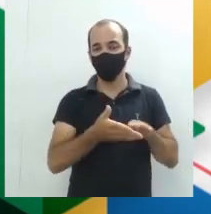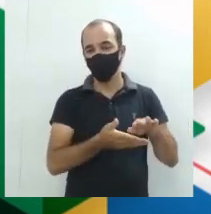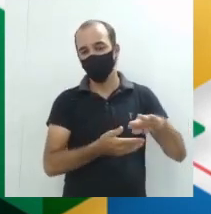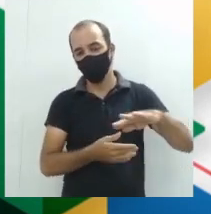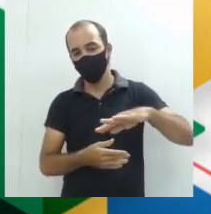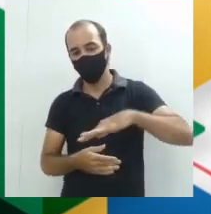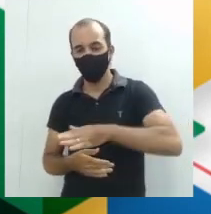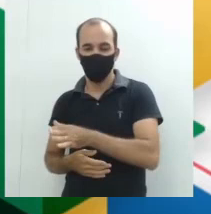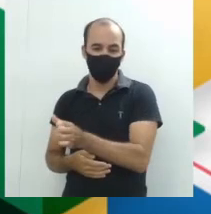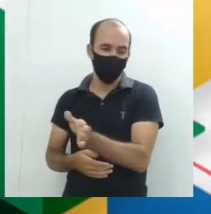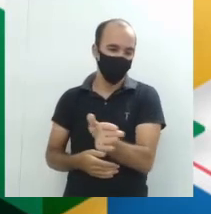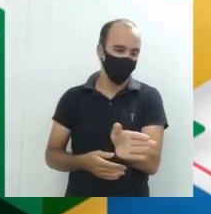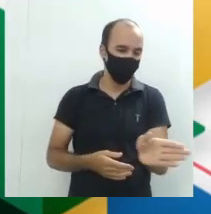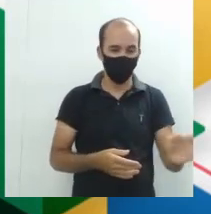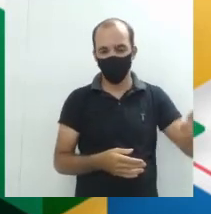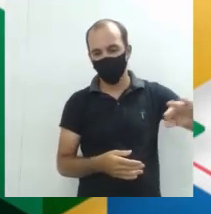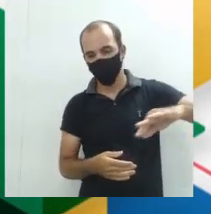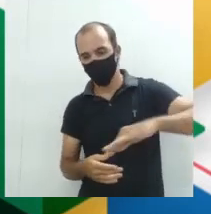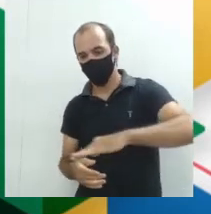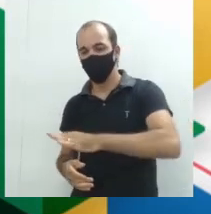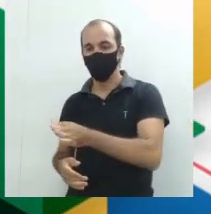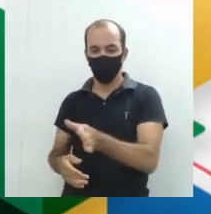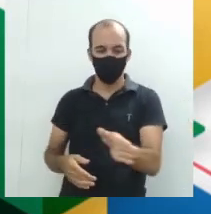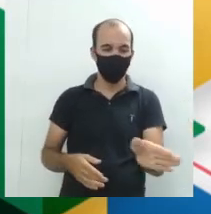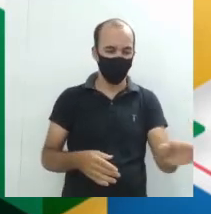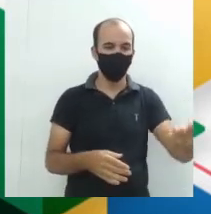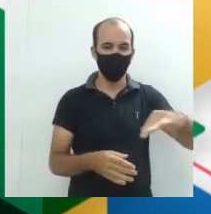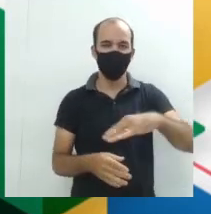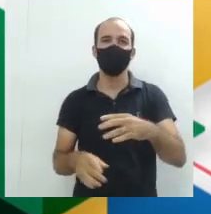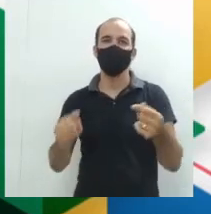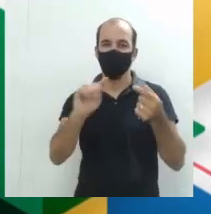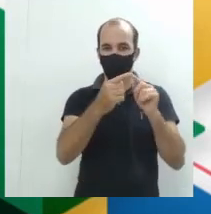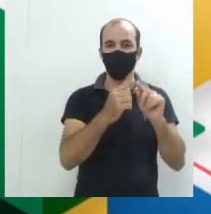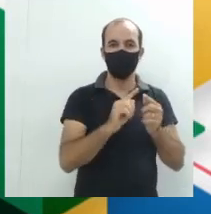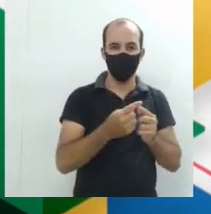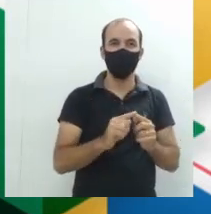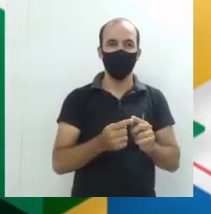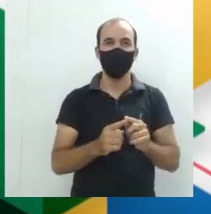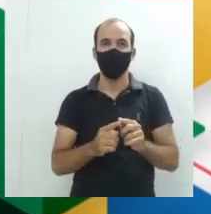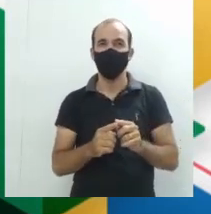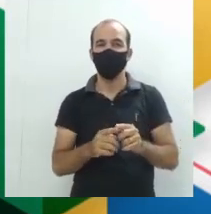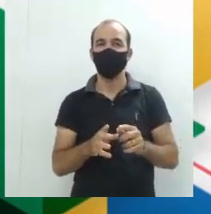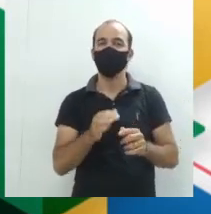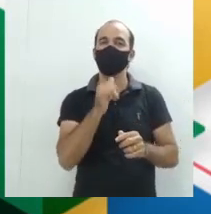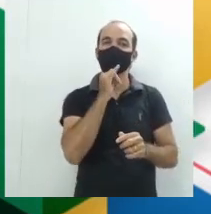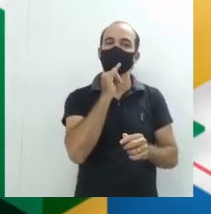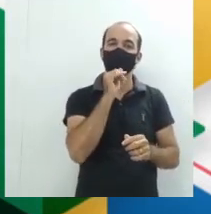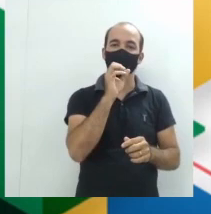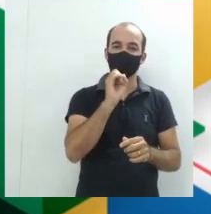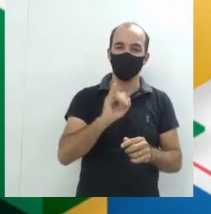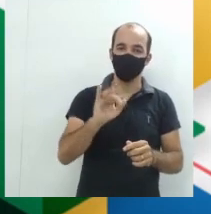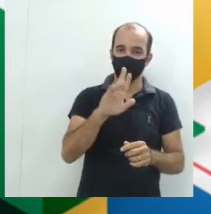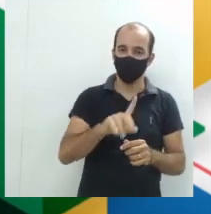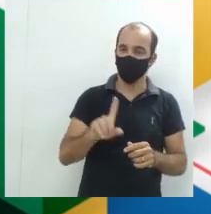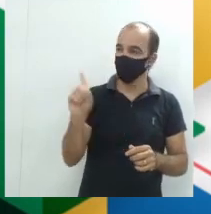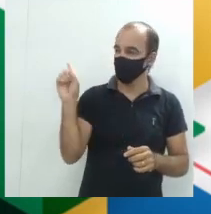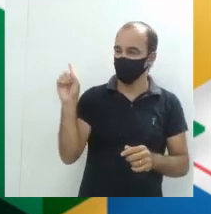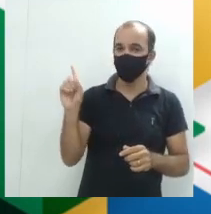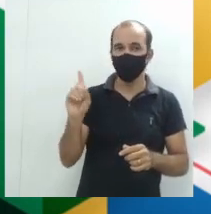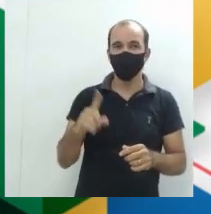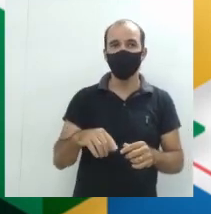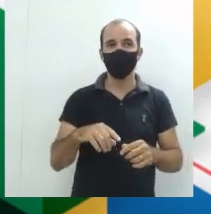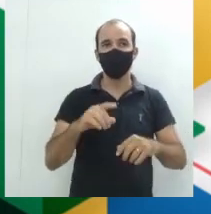a variação da direção do vetor velocidade. Gente, olha o design. Olha o